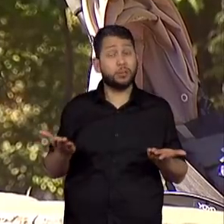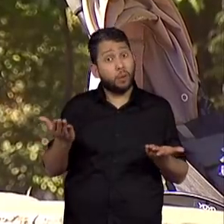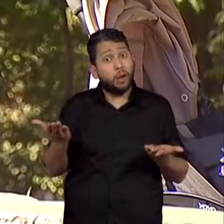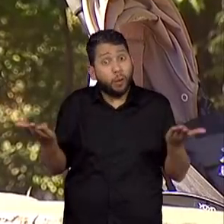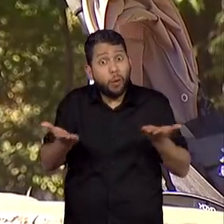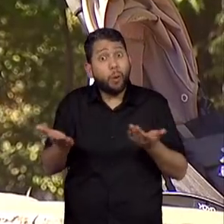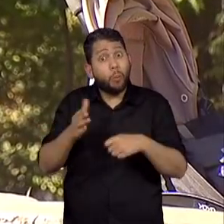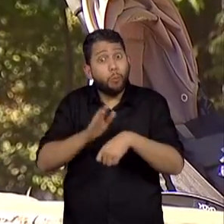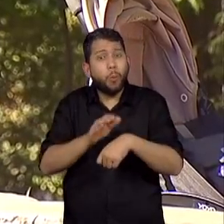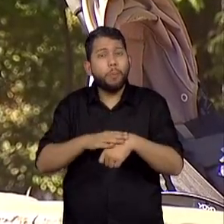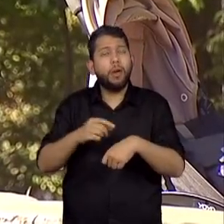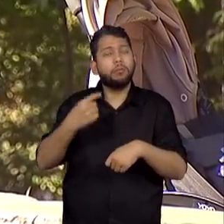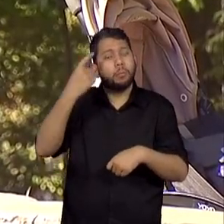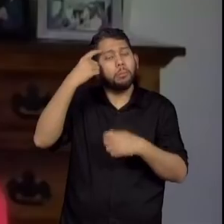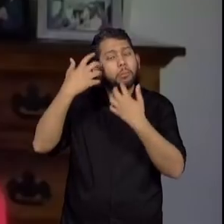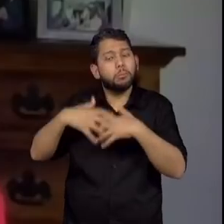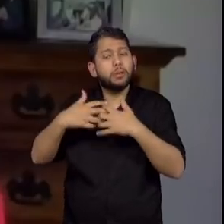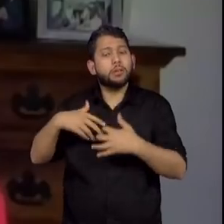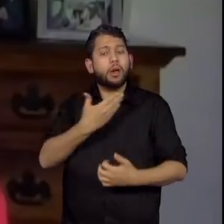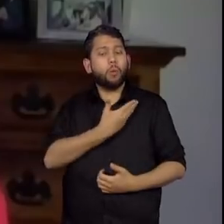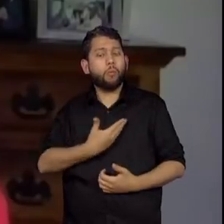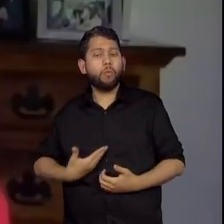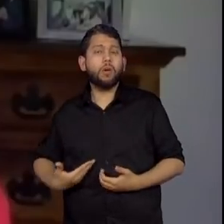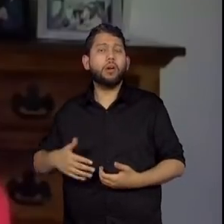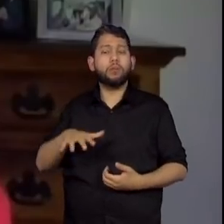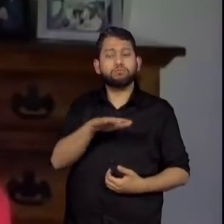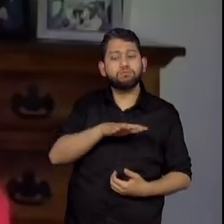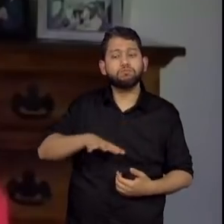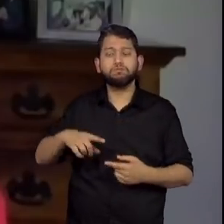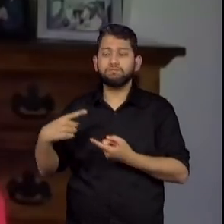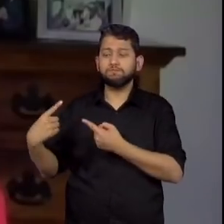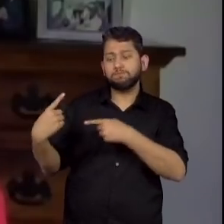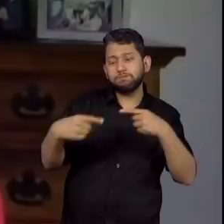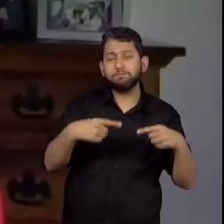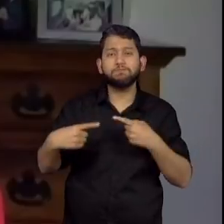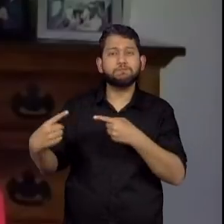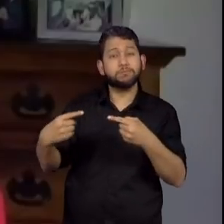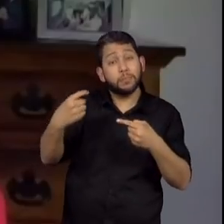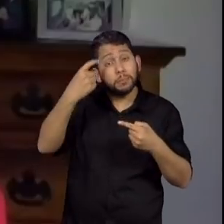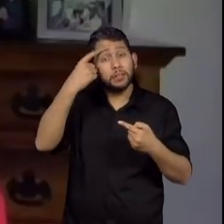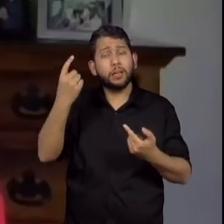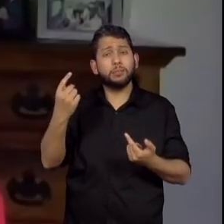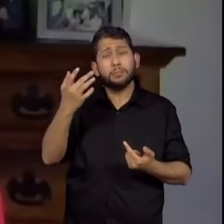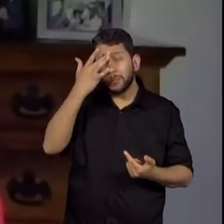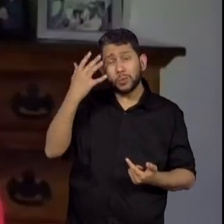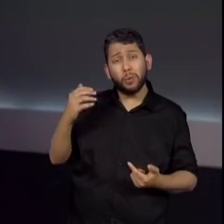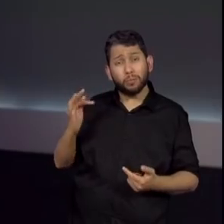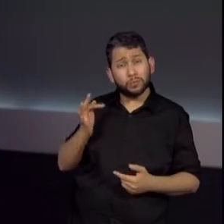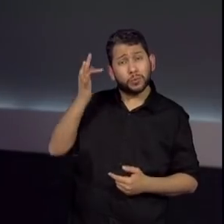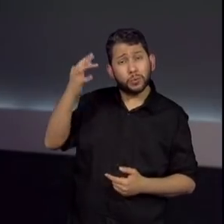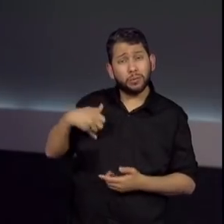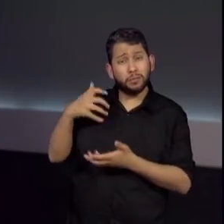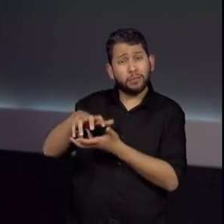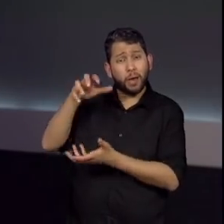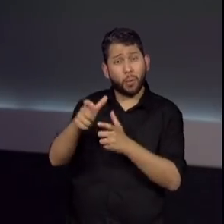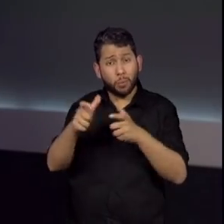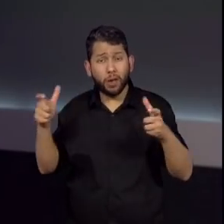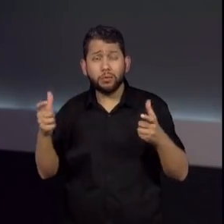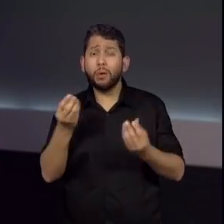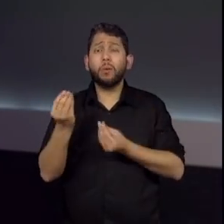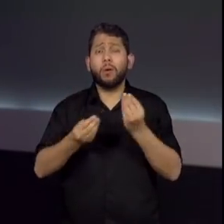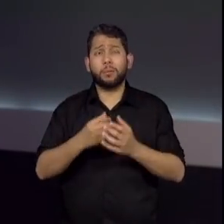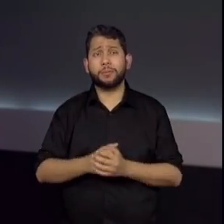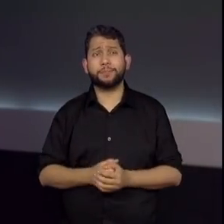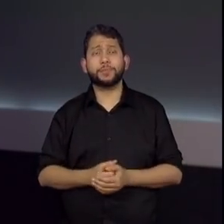das governamentais e administrativas, começarem a se preocupar como que vai lidar com essa população. Hoje se fala na